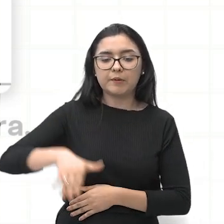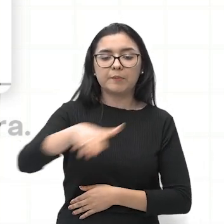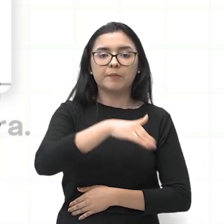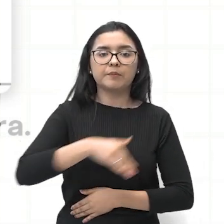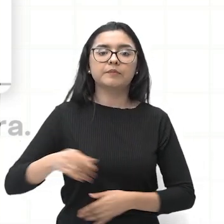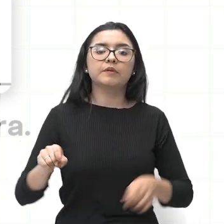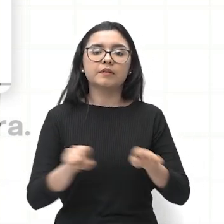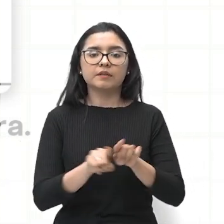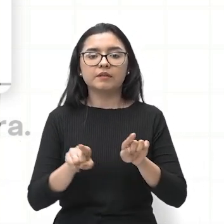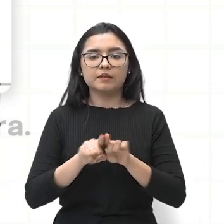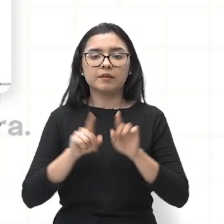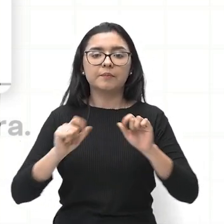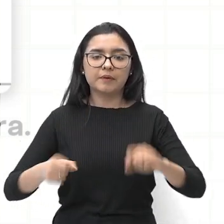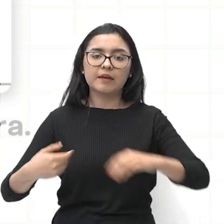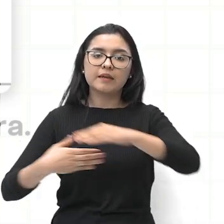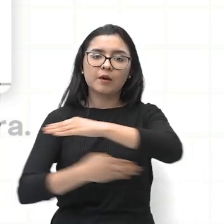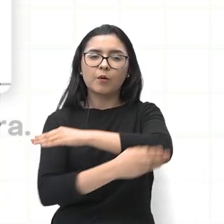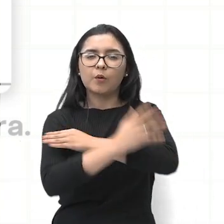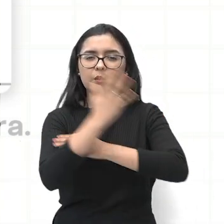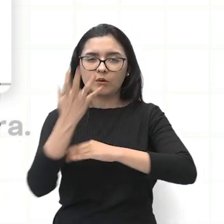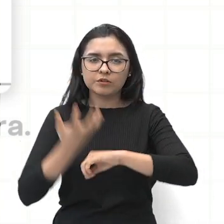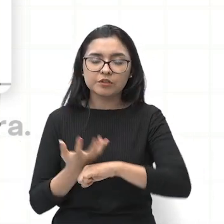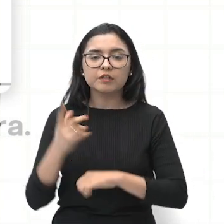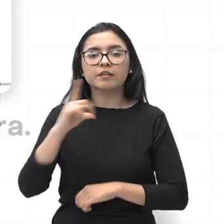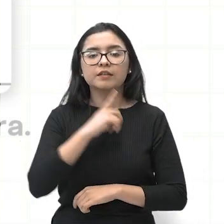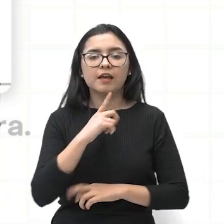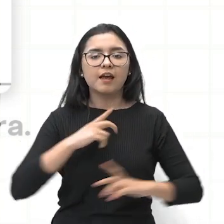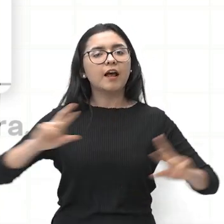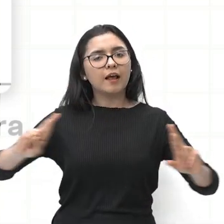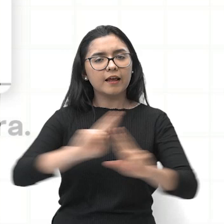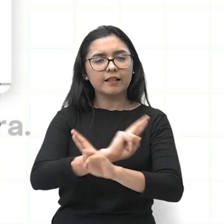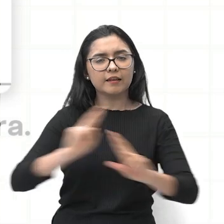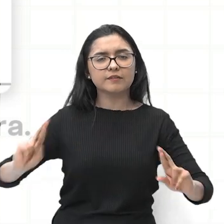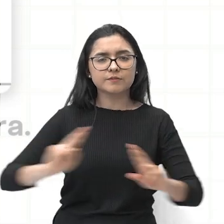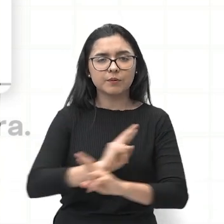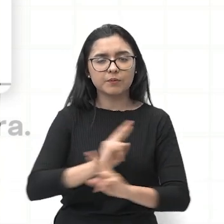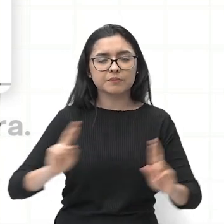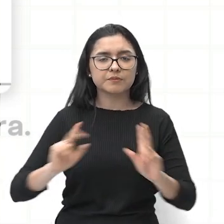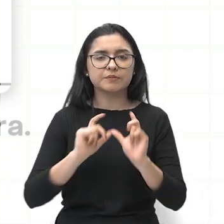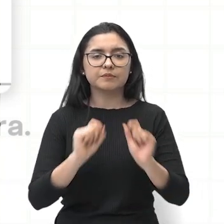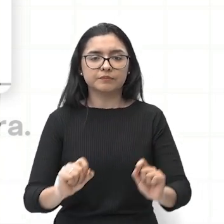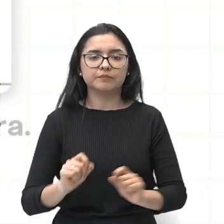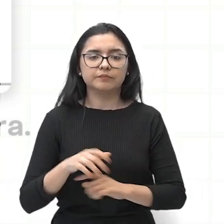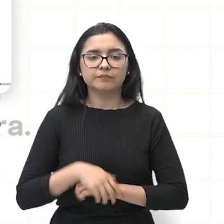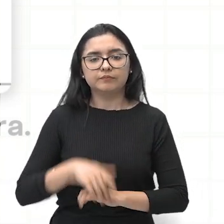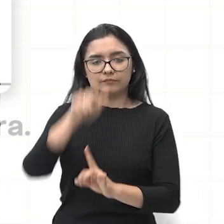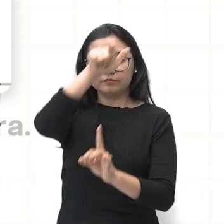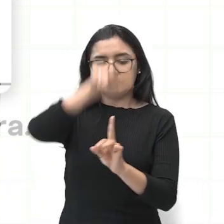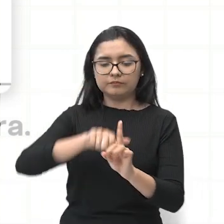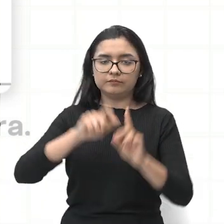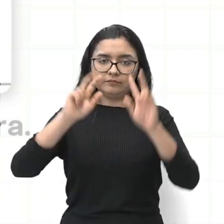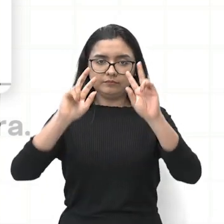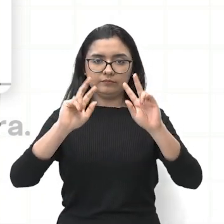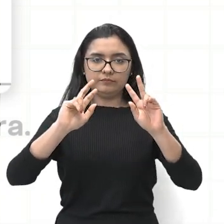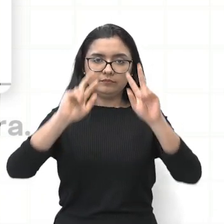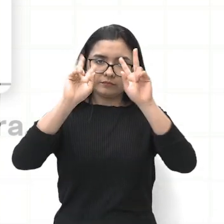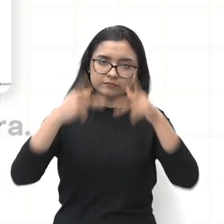da ecologia que vai ali tratar das relações do organismo entre